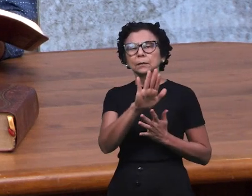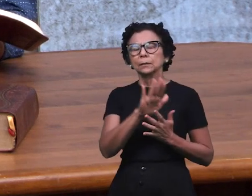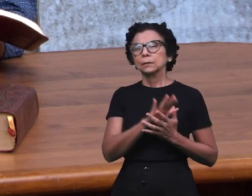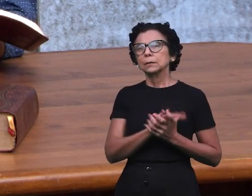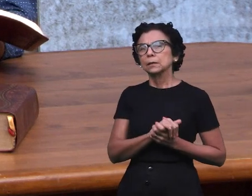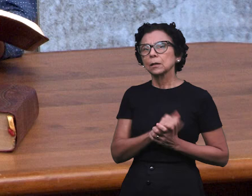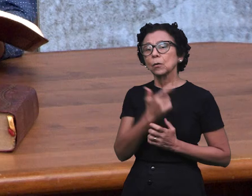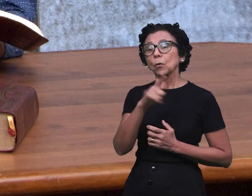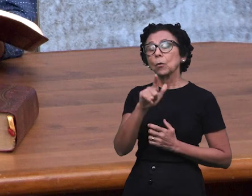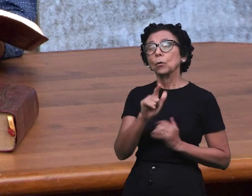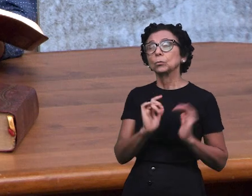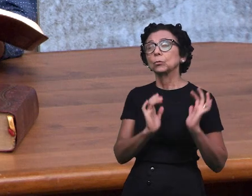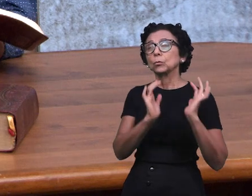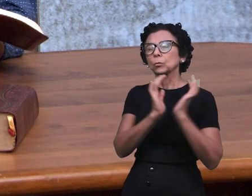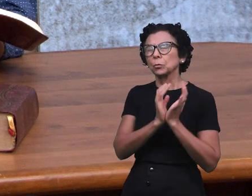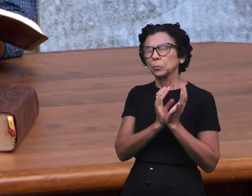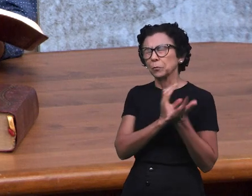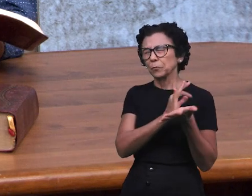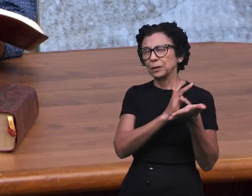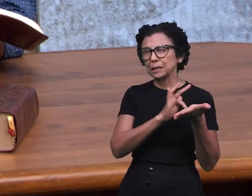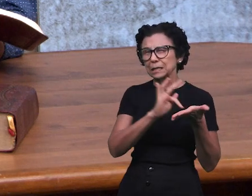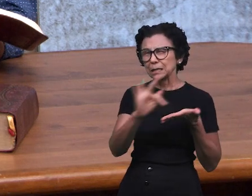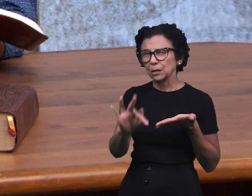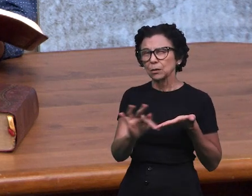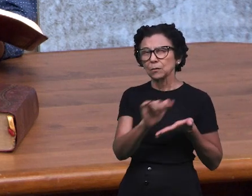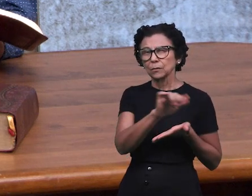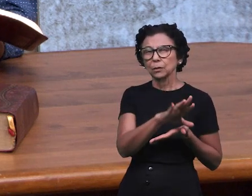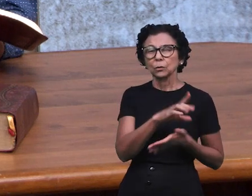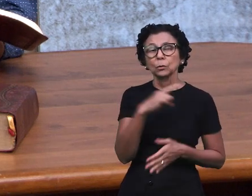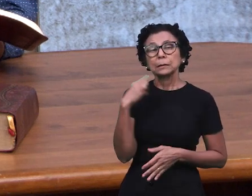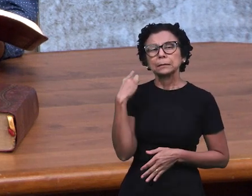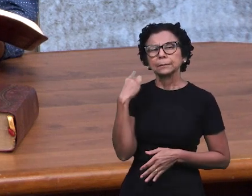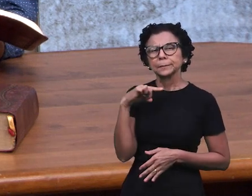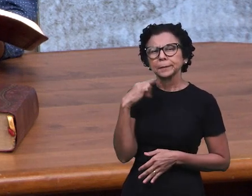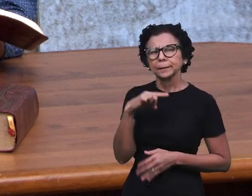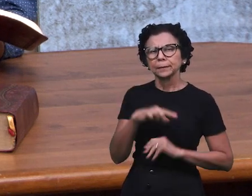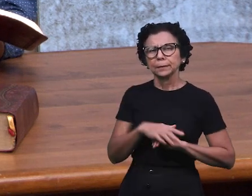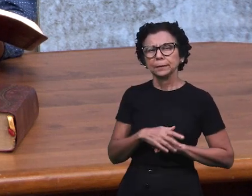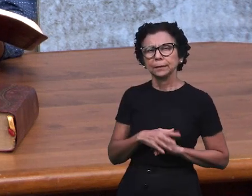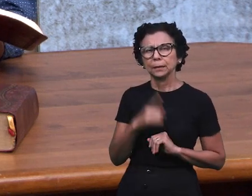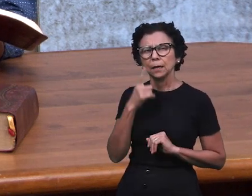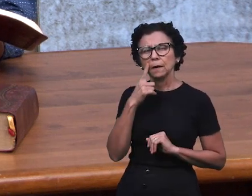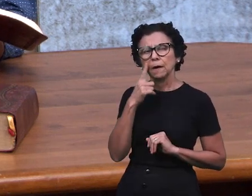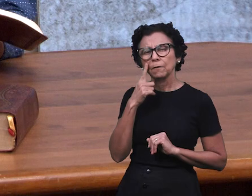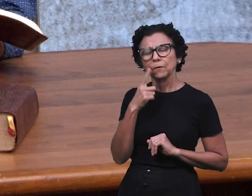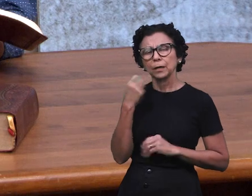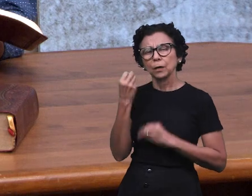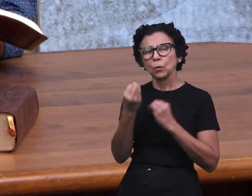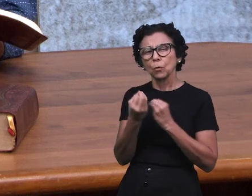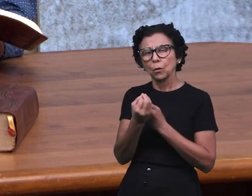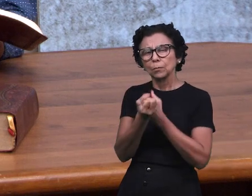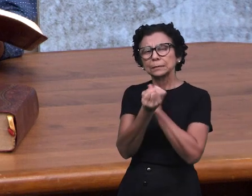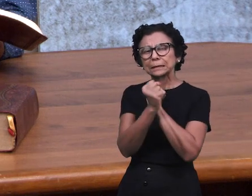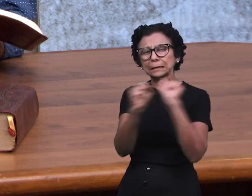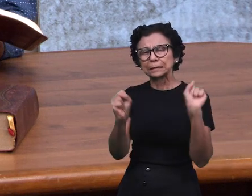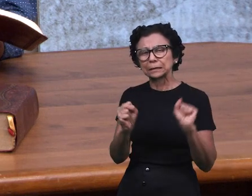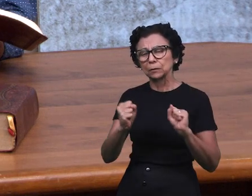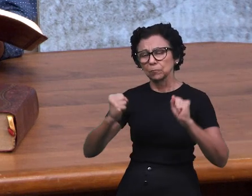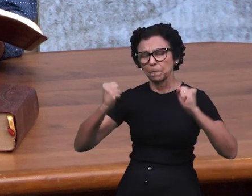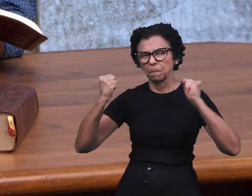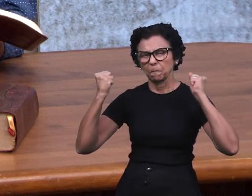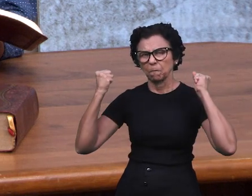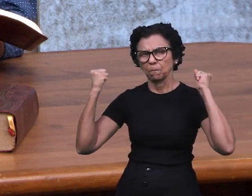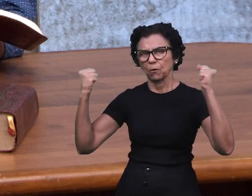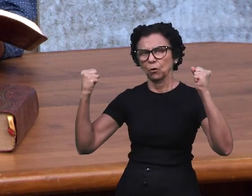disseram: persuade-o e vê em que consiste a sua grande força e com que